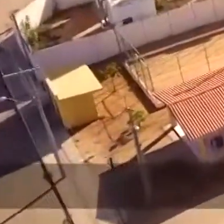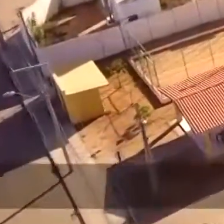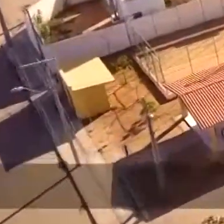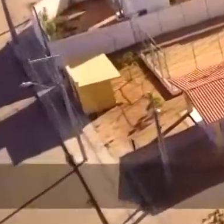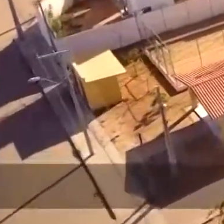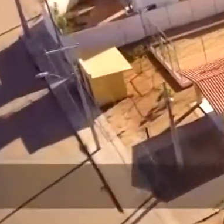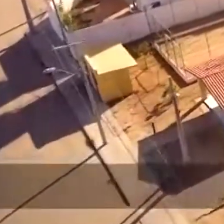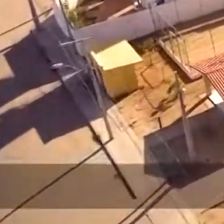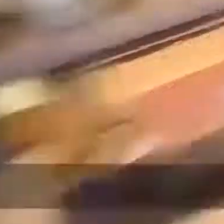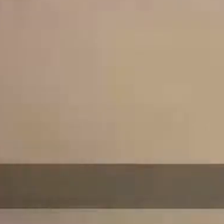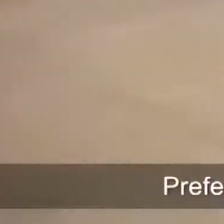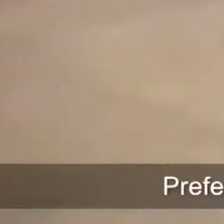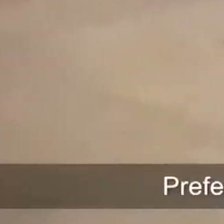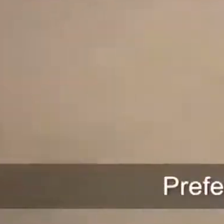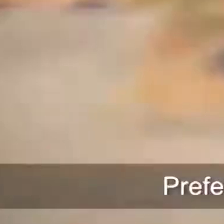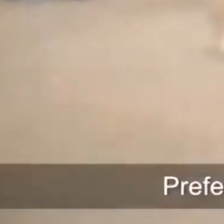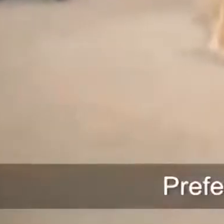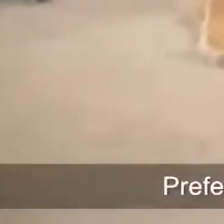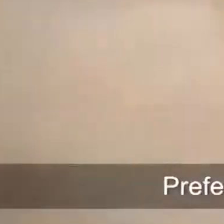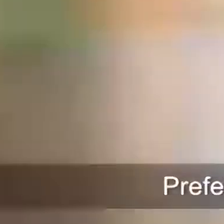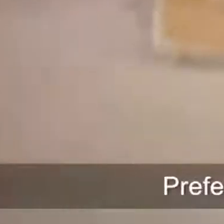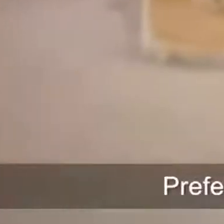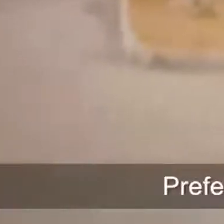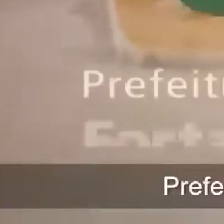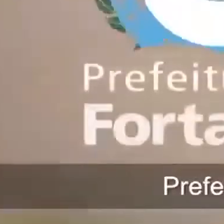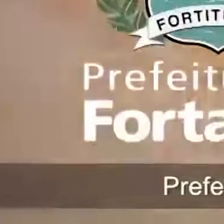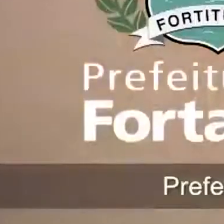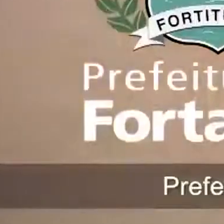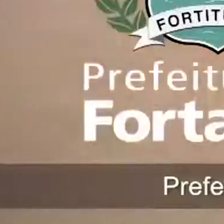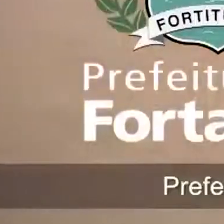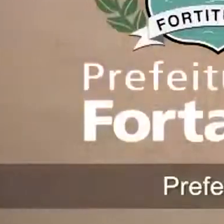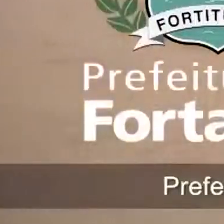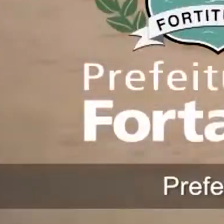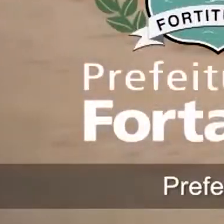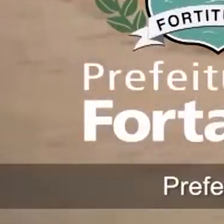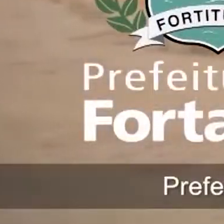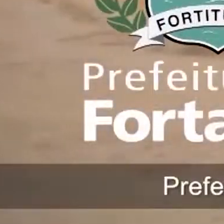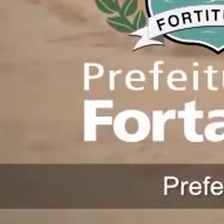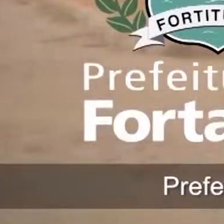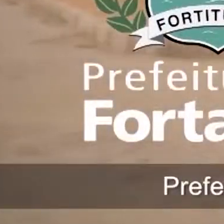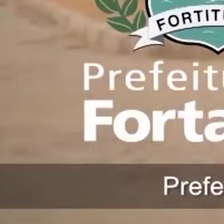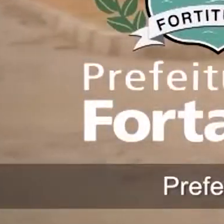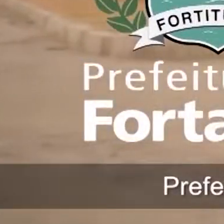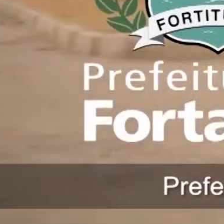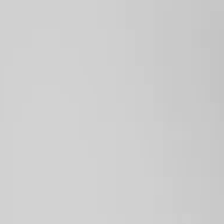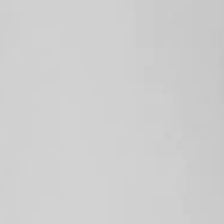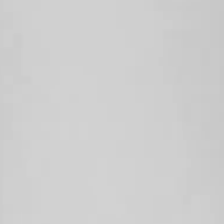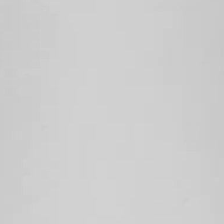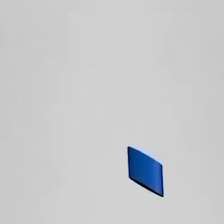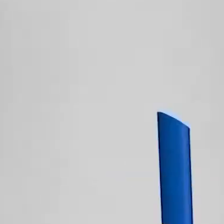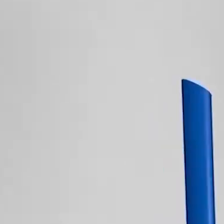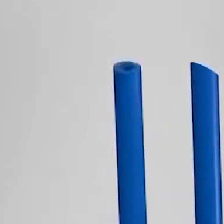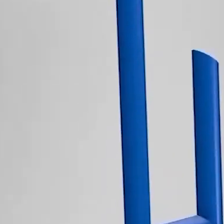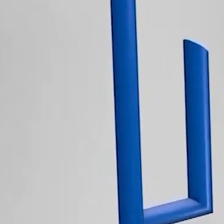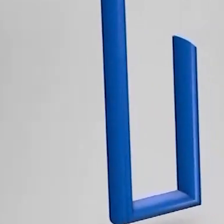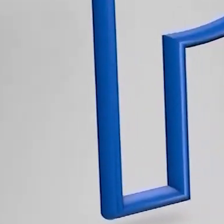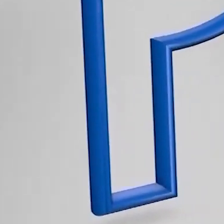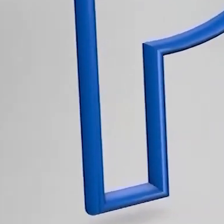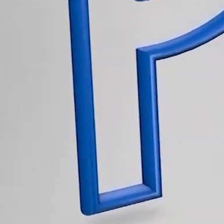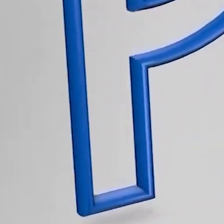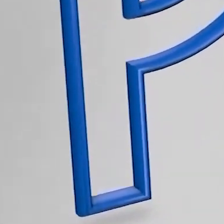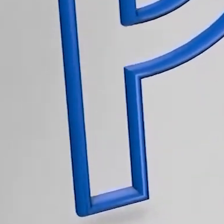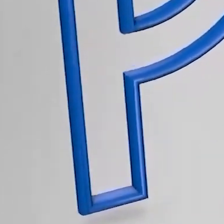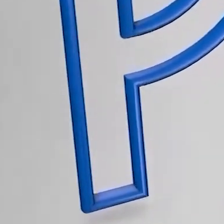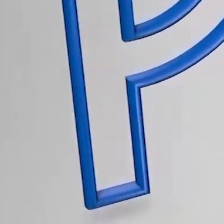com o Governo do Estado. Prefeitura e você. Uma Fortaleza melhor é a gente que faz.